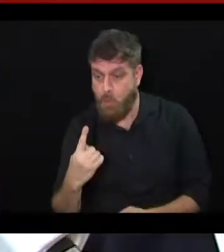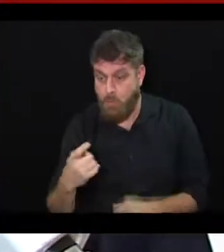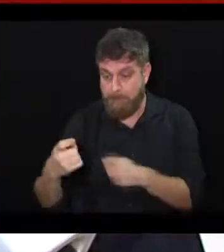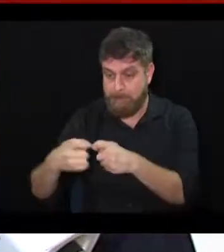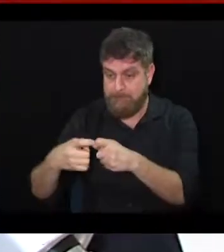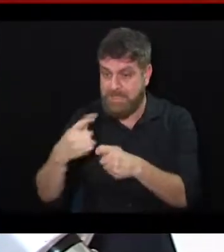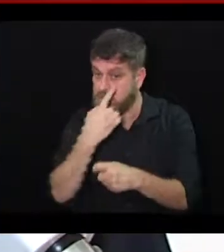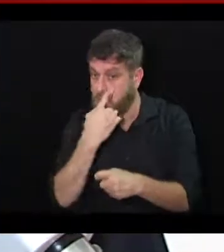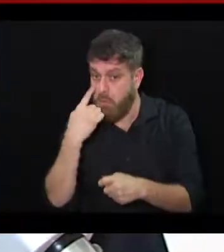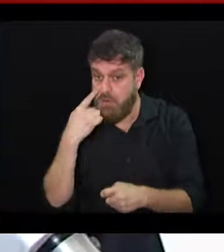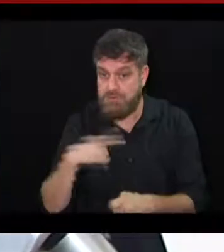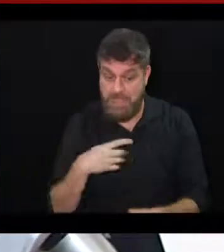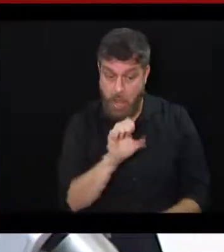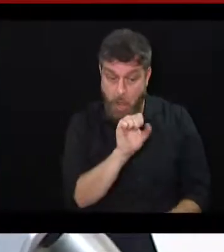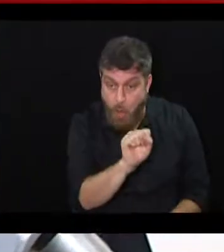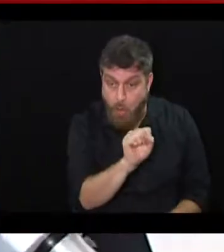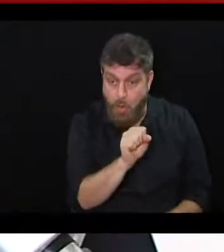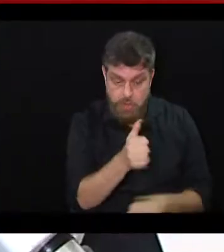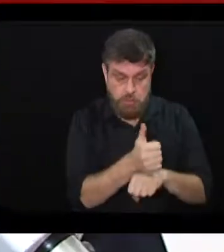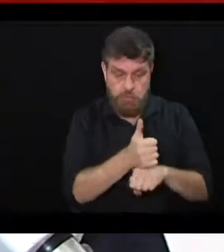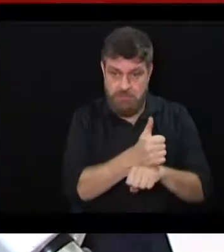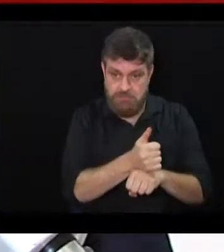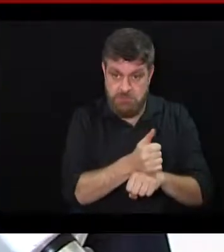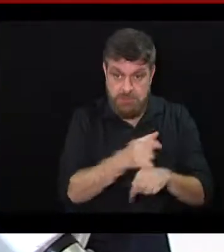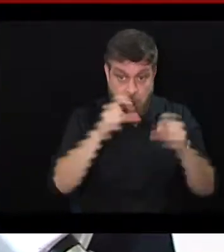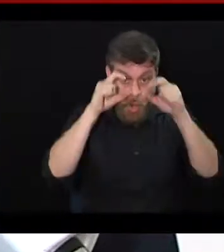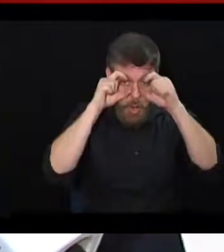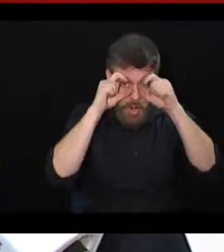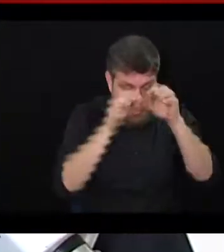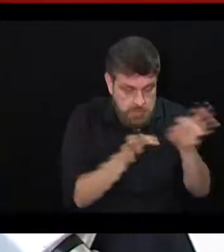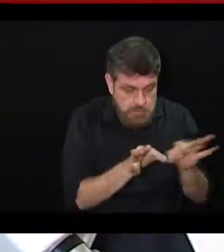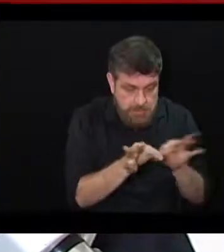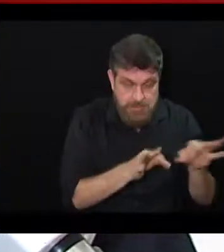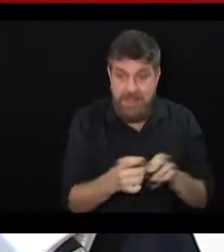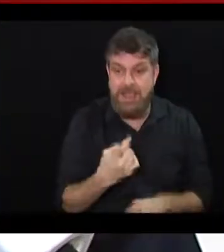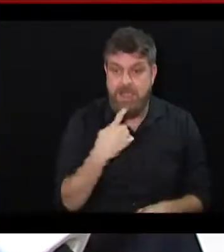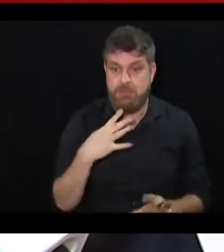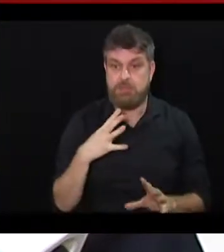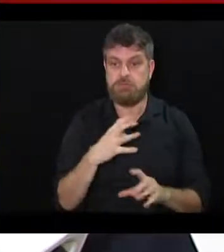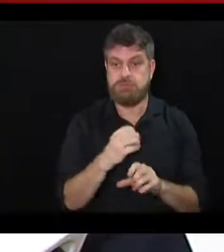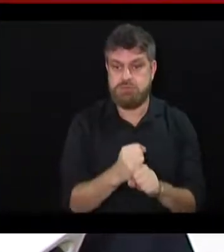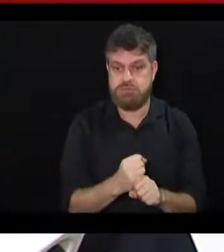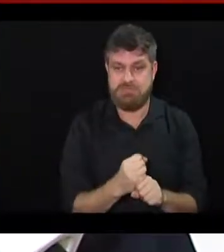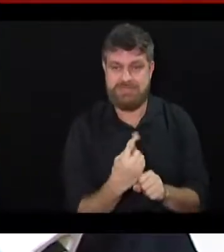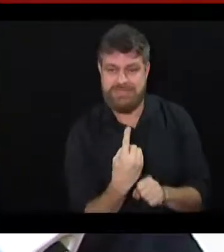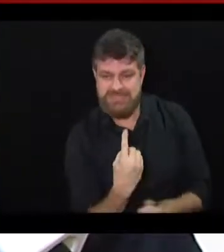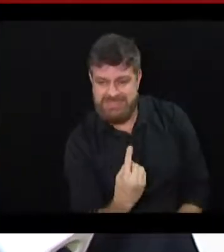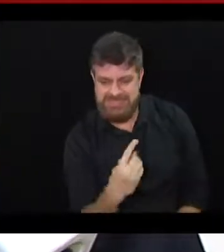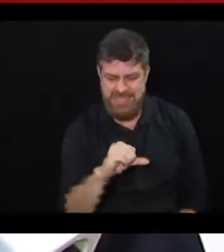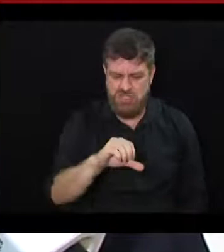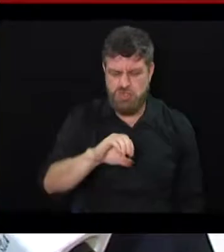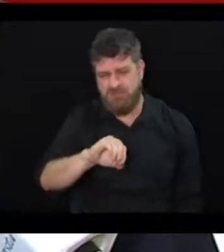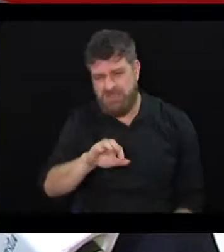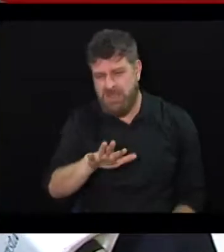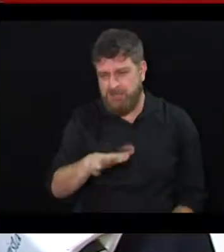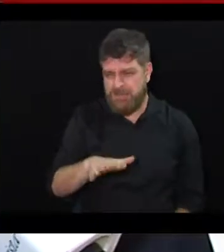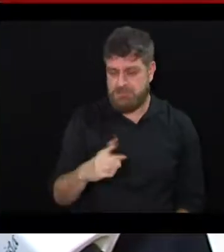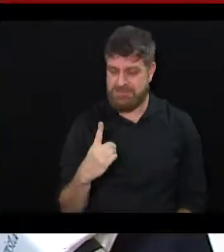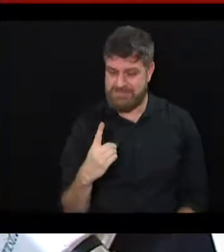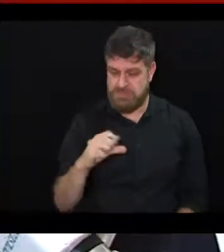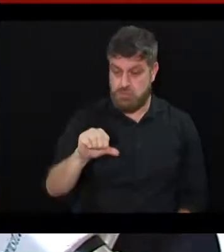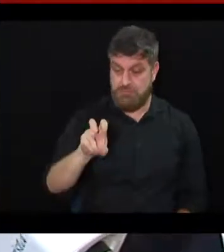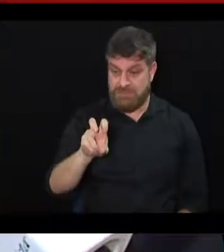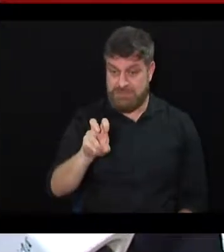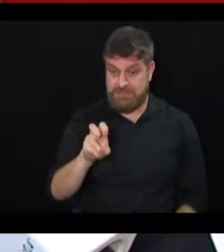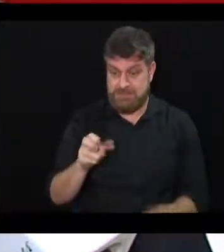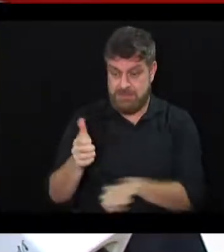nós temos hoje 8 optometristas. Ou seja, em Campinas tem registrado 190, 195